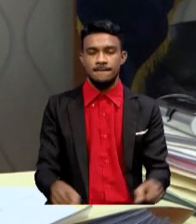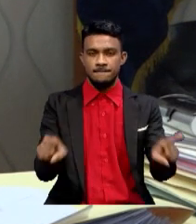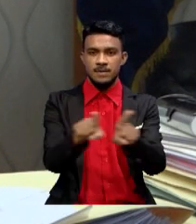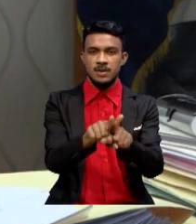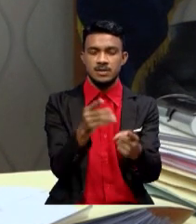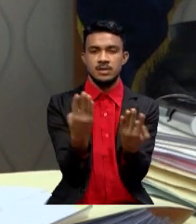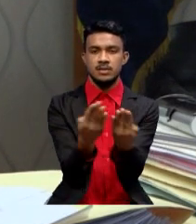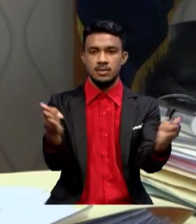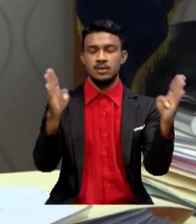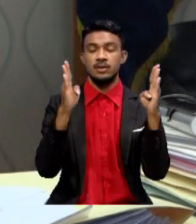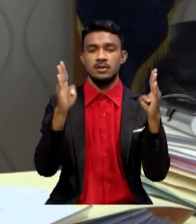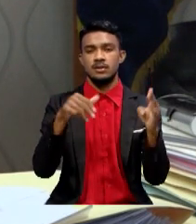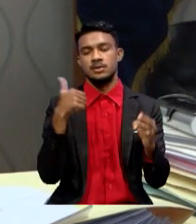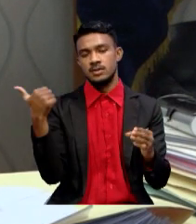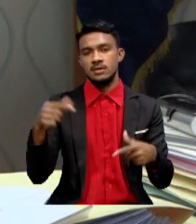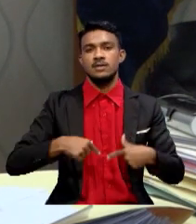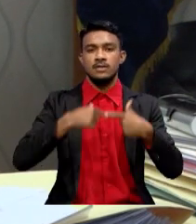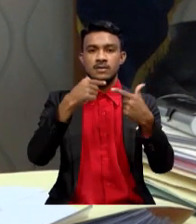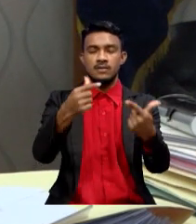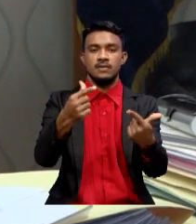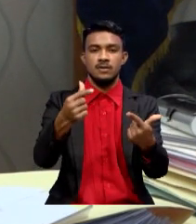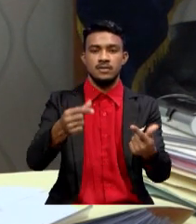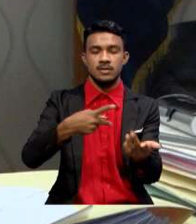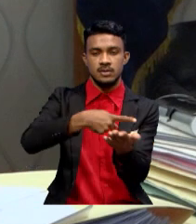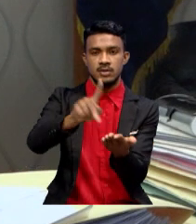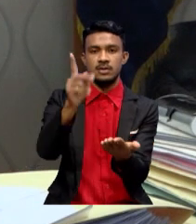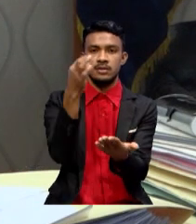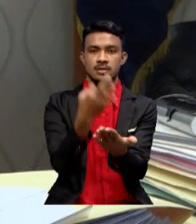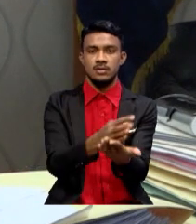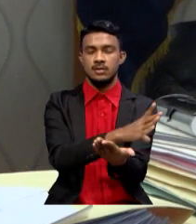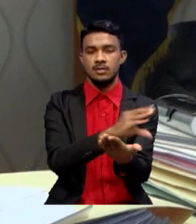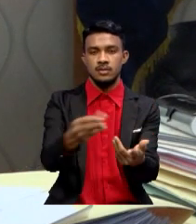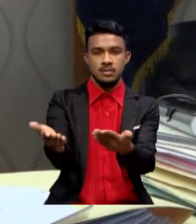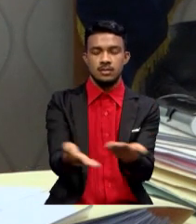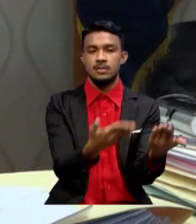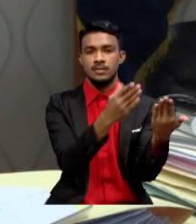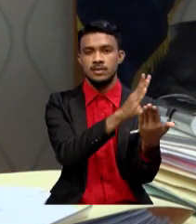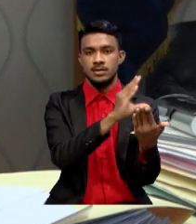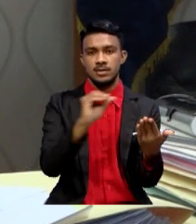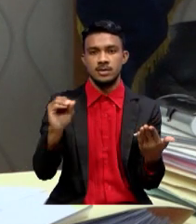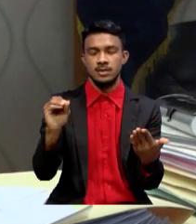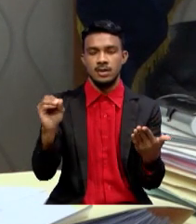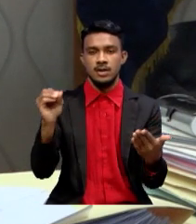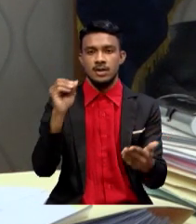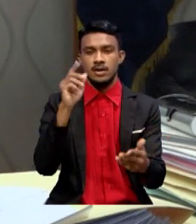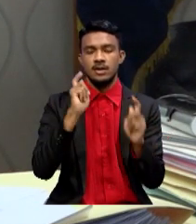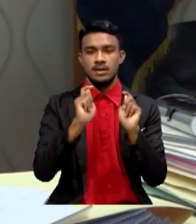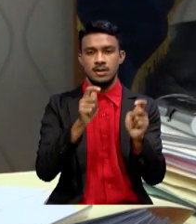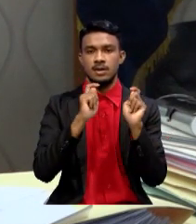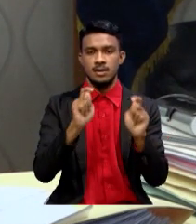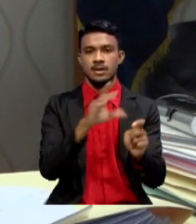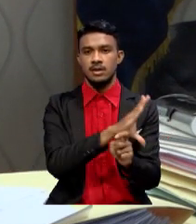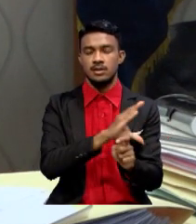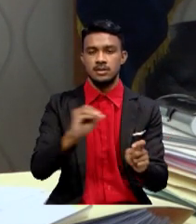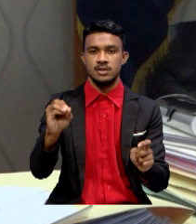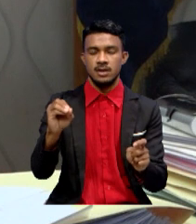contentor vai ni sido de taxa importação ou taxa sobre venda, então excise tax import duty ou